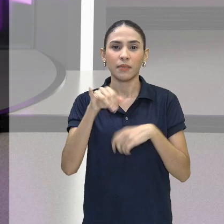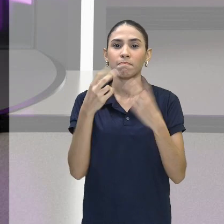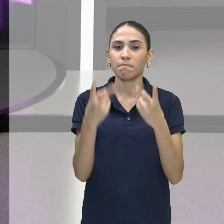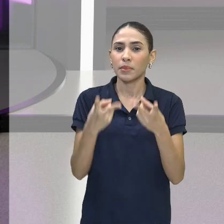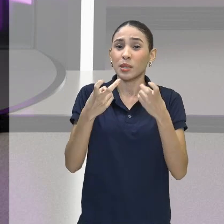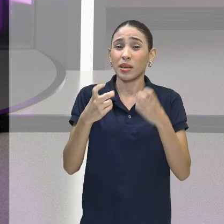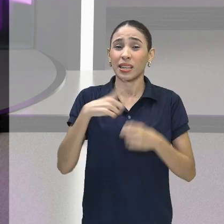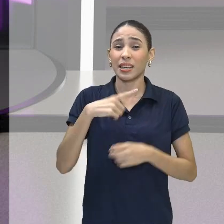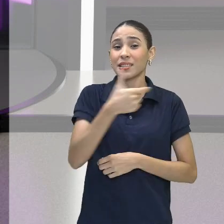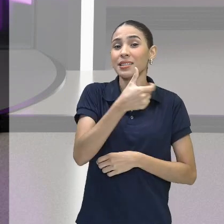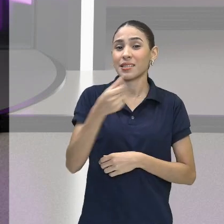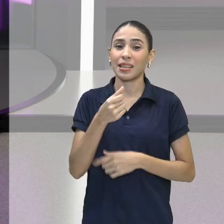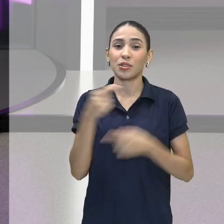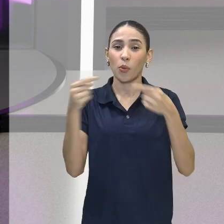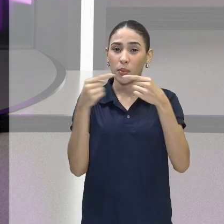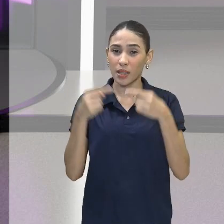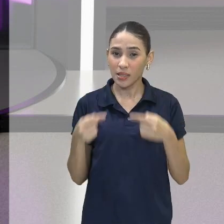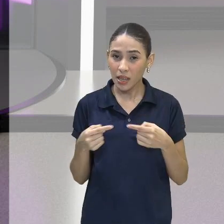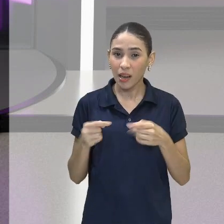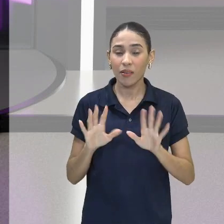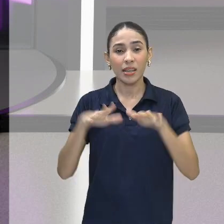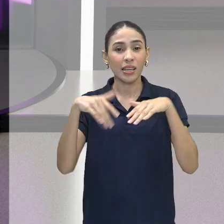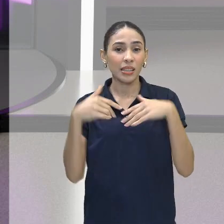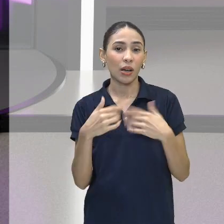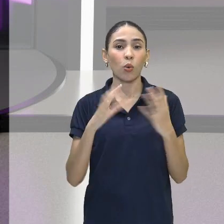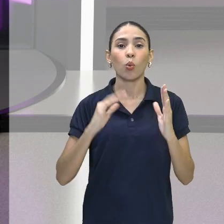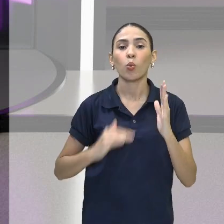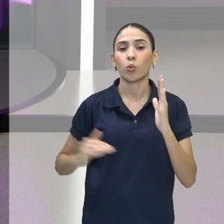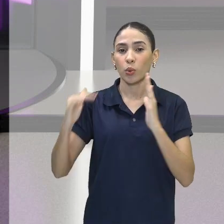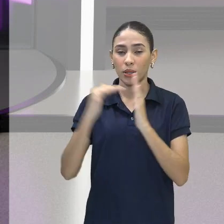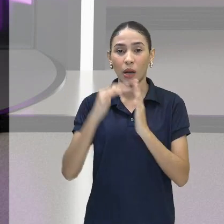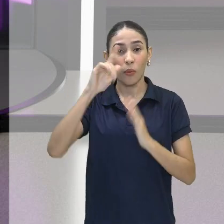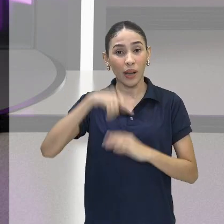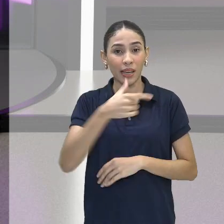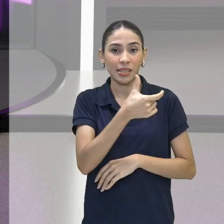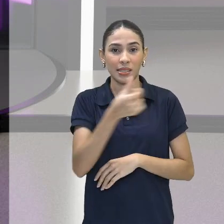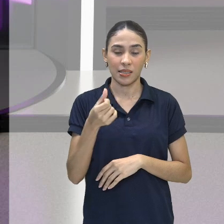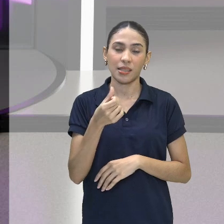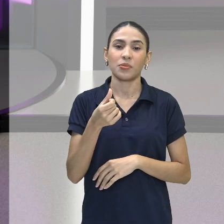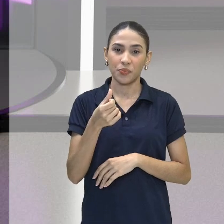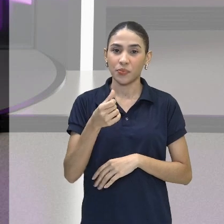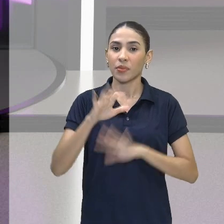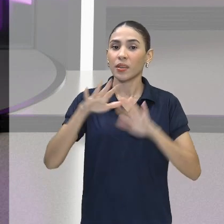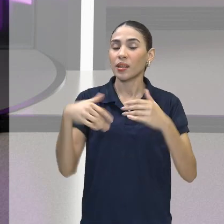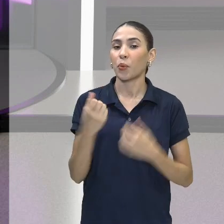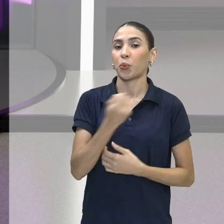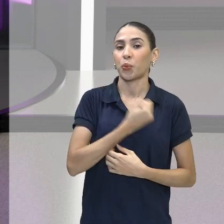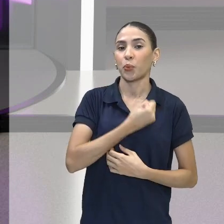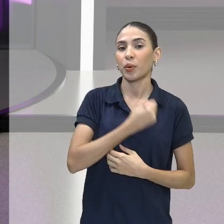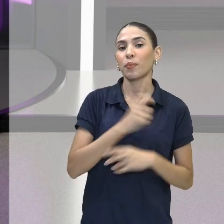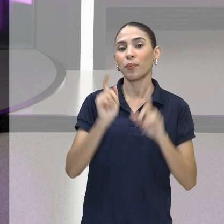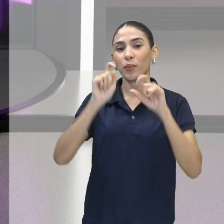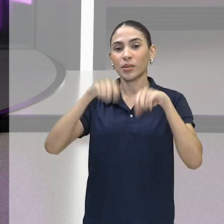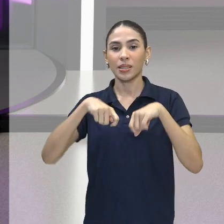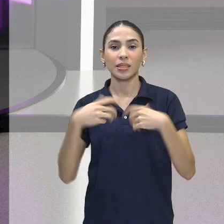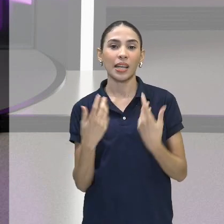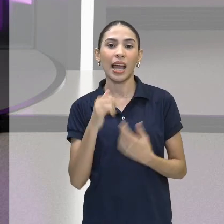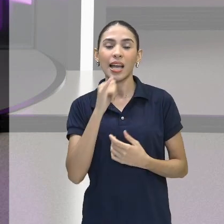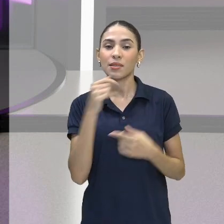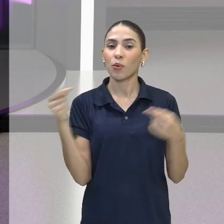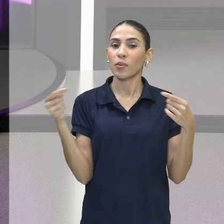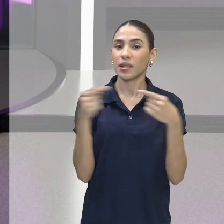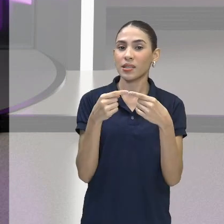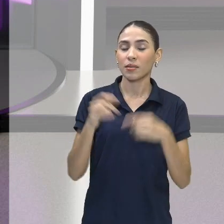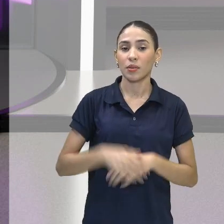combinações. Então, o total de combinações é 16. Então, o número de possibilidades possíveis, combinações